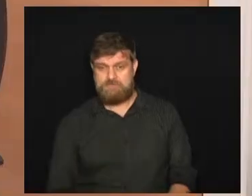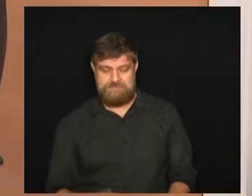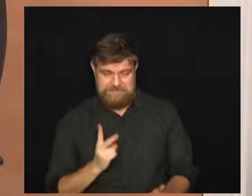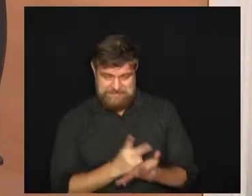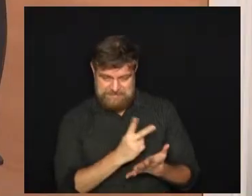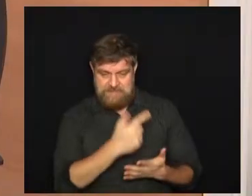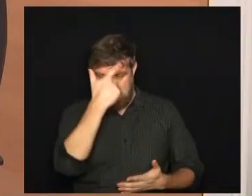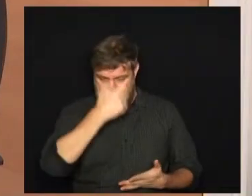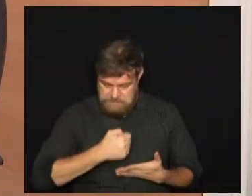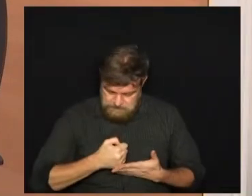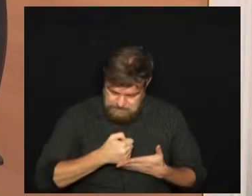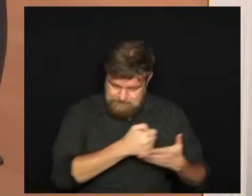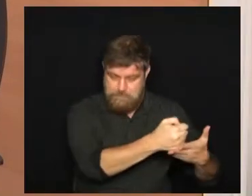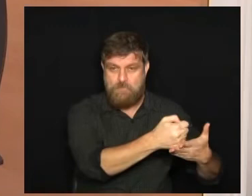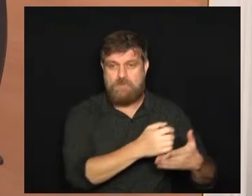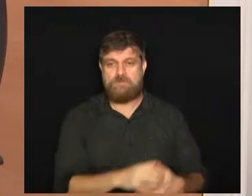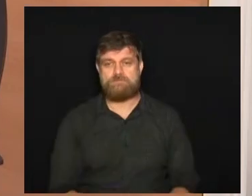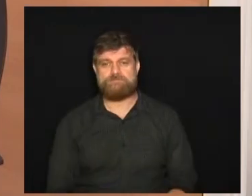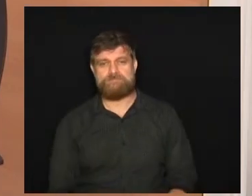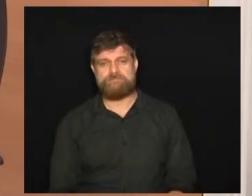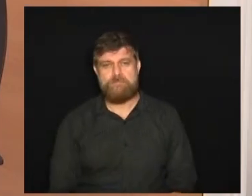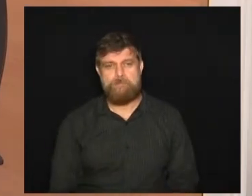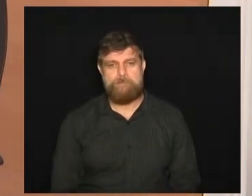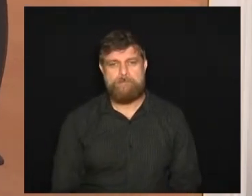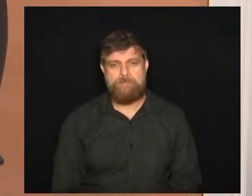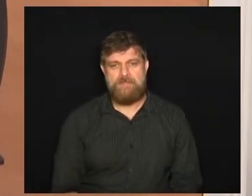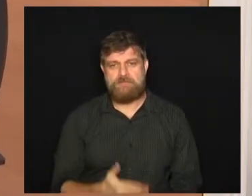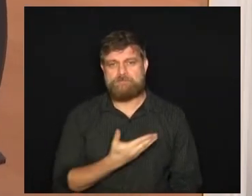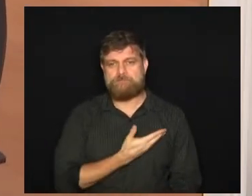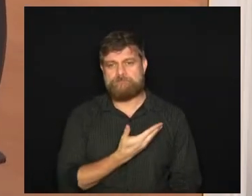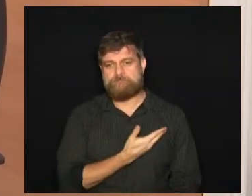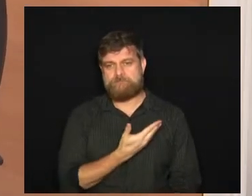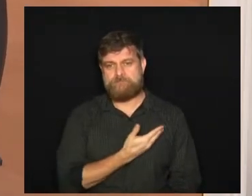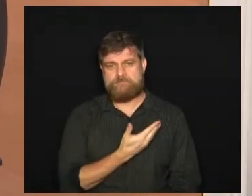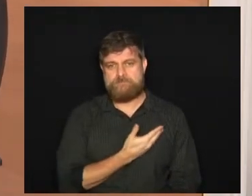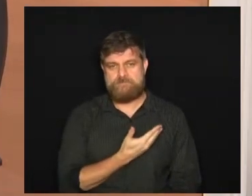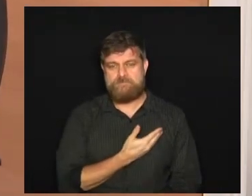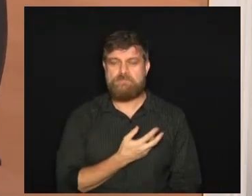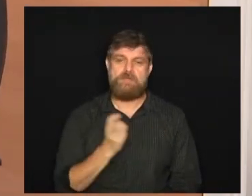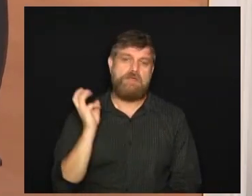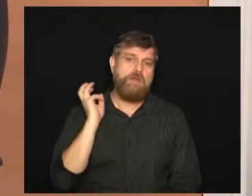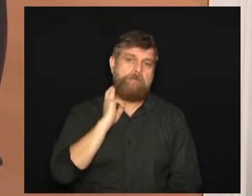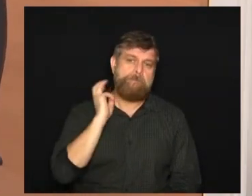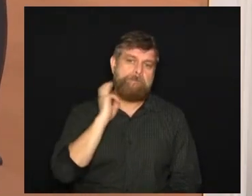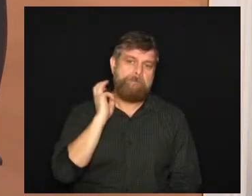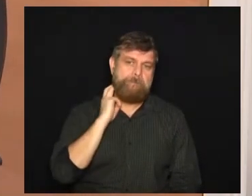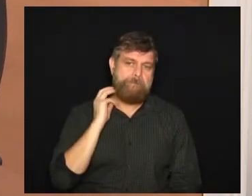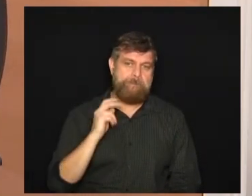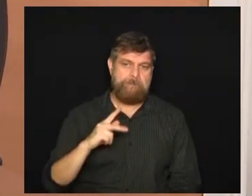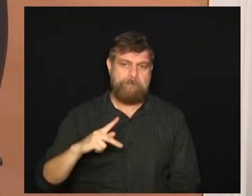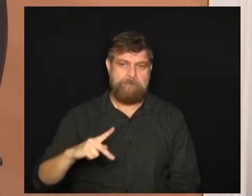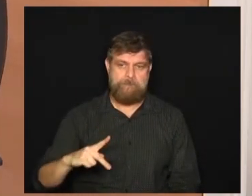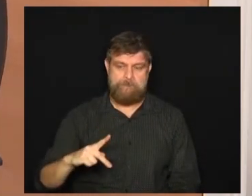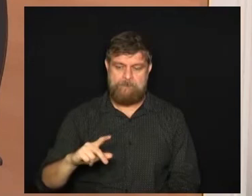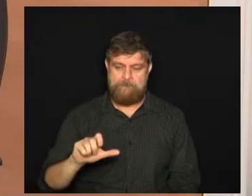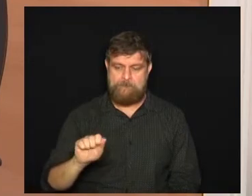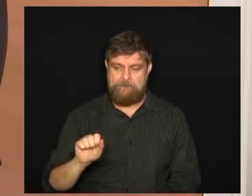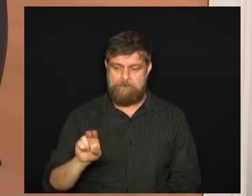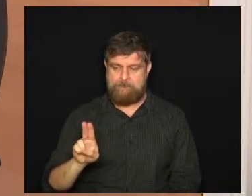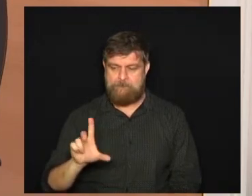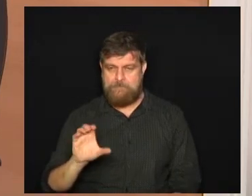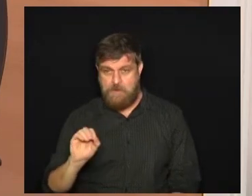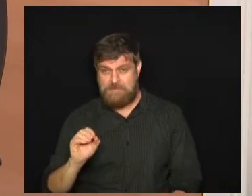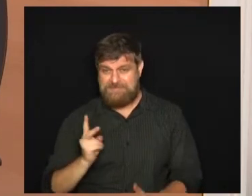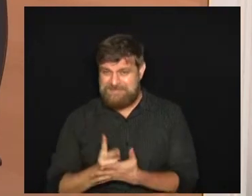comigo sempre aí. E esse outro amigão aqui que eu tenho também, que é do coração, que é o Paulo Guimarães, sempre